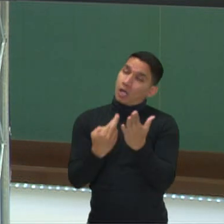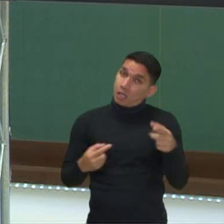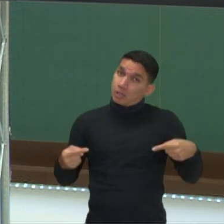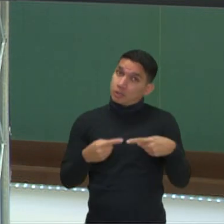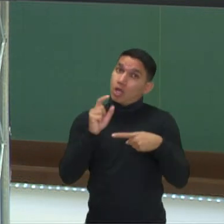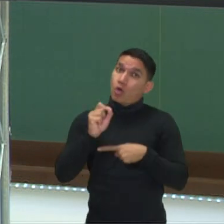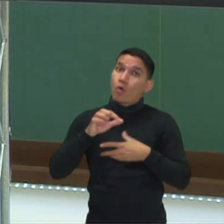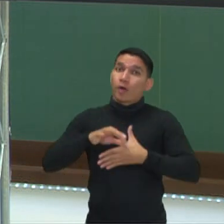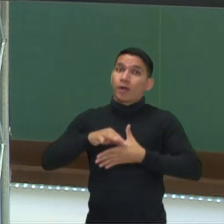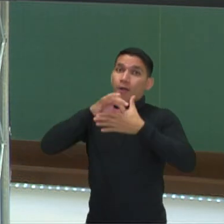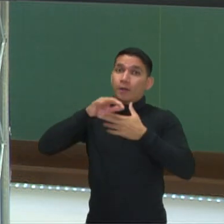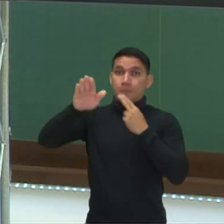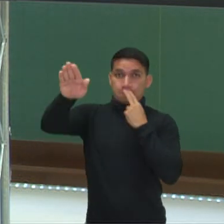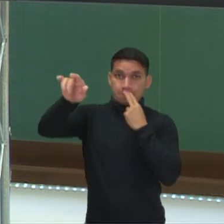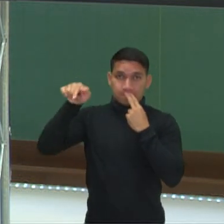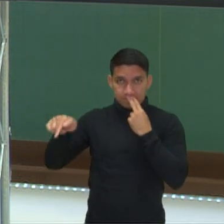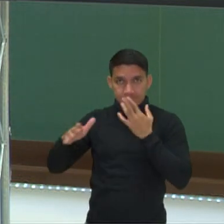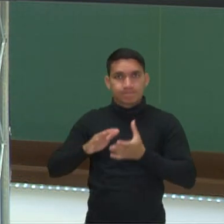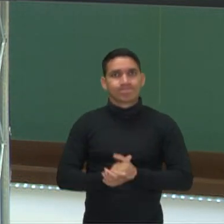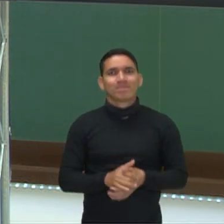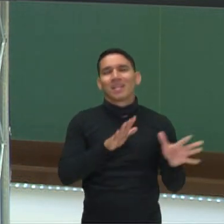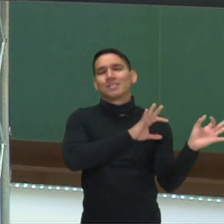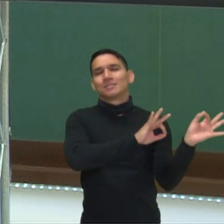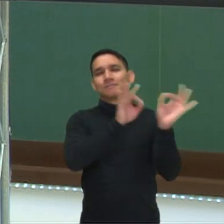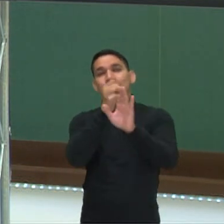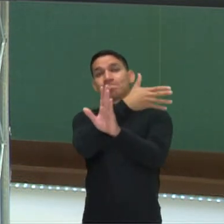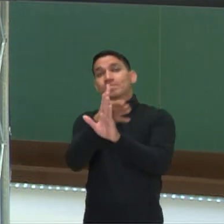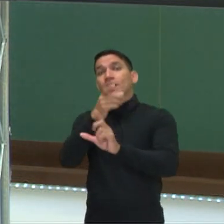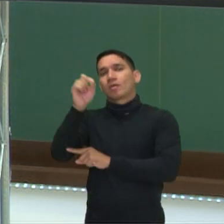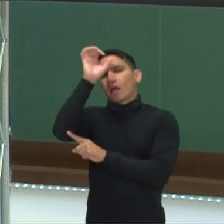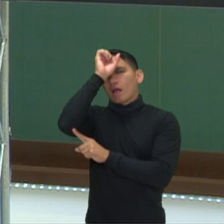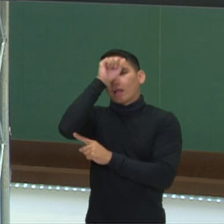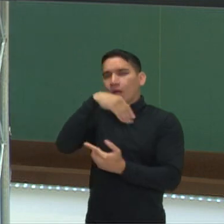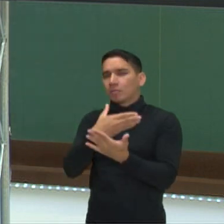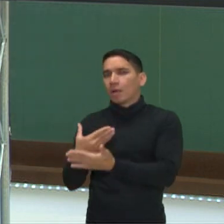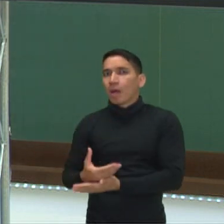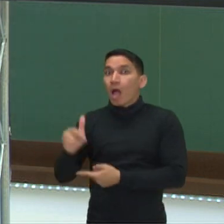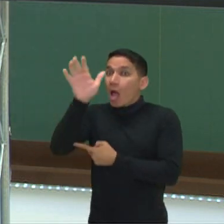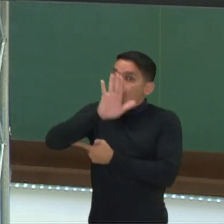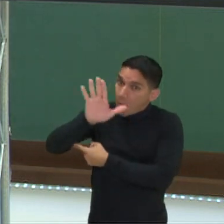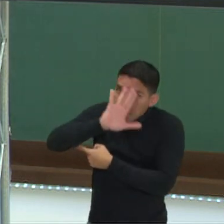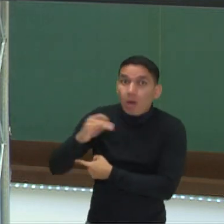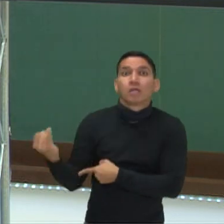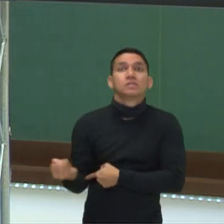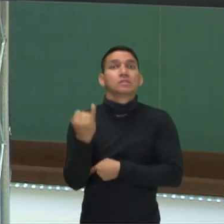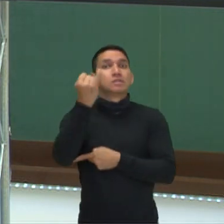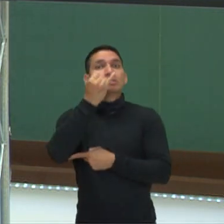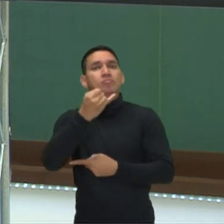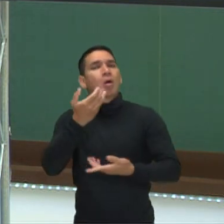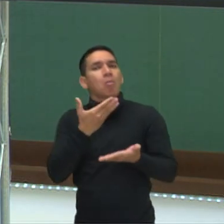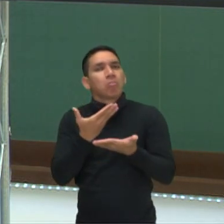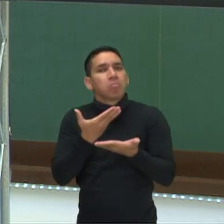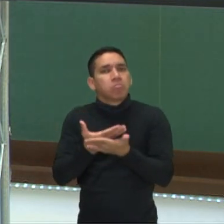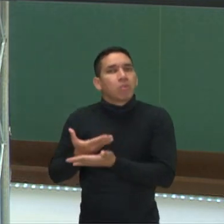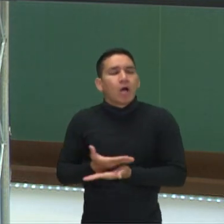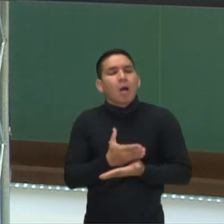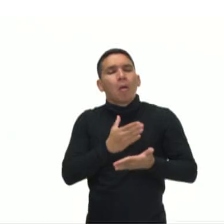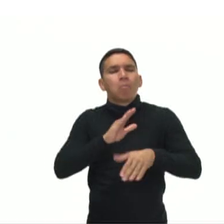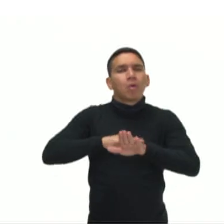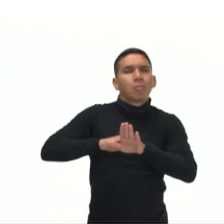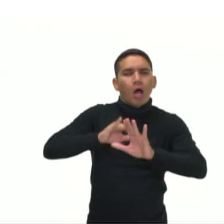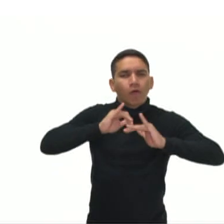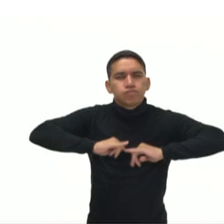o Adolf Hitler. Nesta aula, você viu que as imagens são um importante veículo para a transmissão de